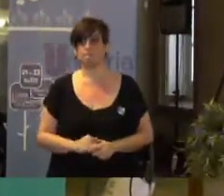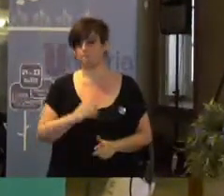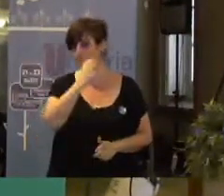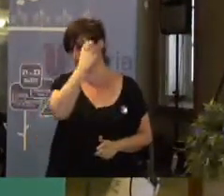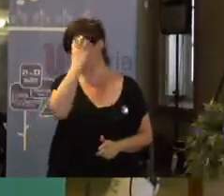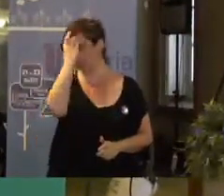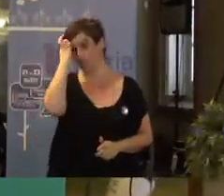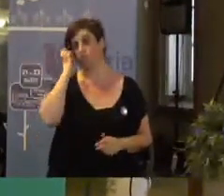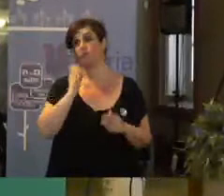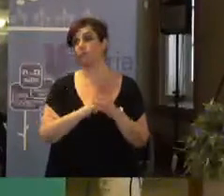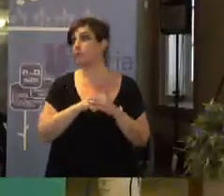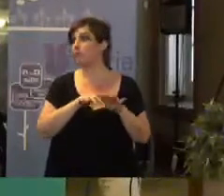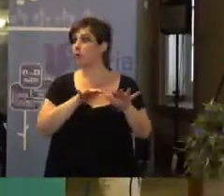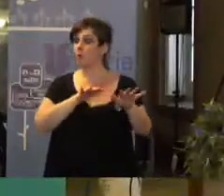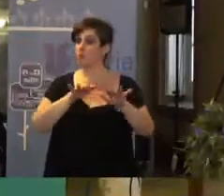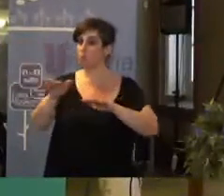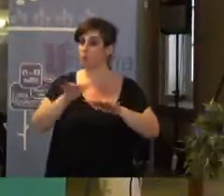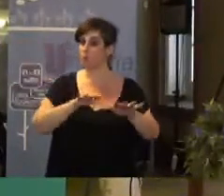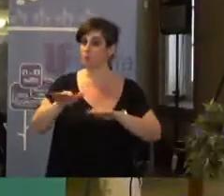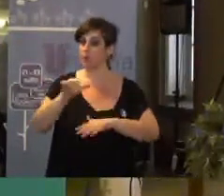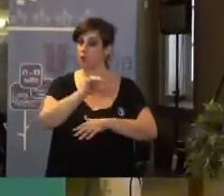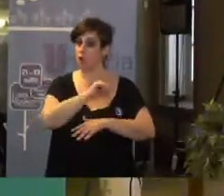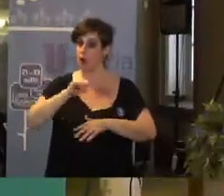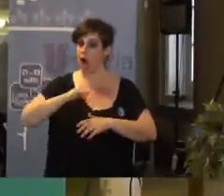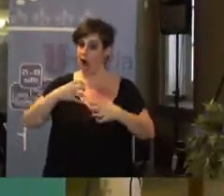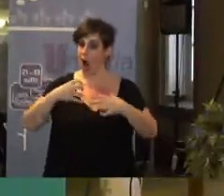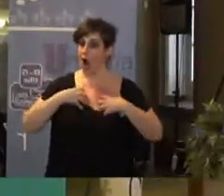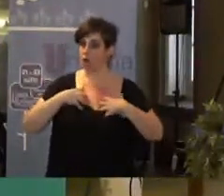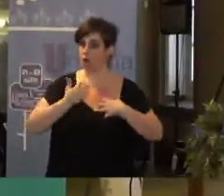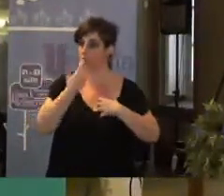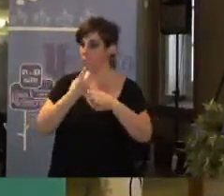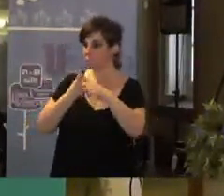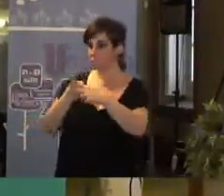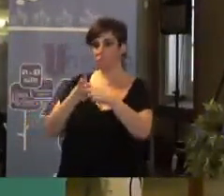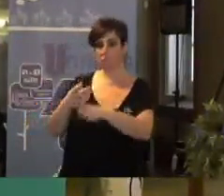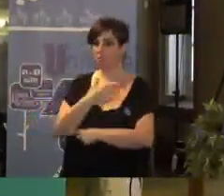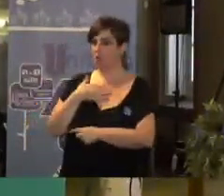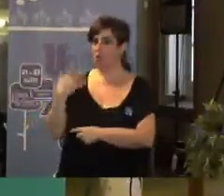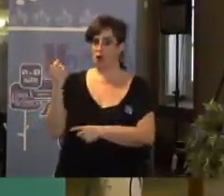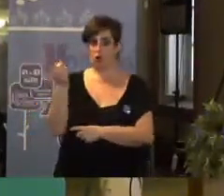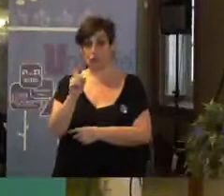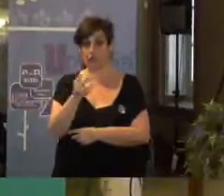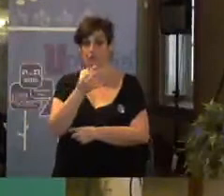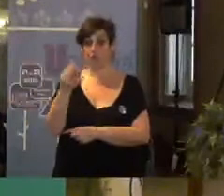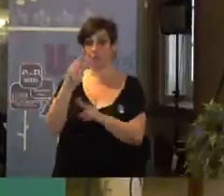movimentos autonomistas que não querem nada com partidos, que rejeitam a participação na política